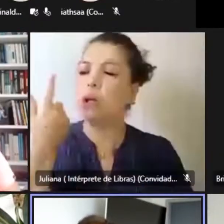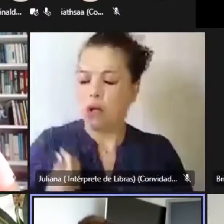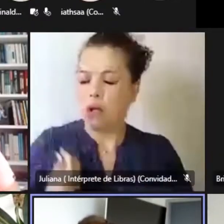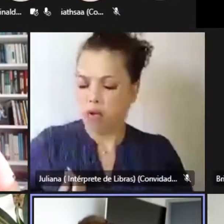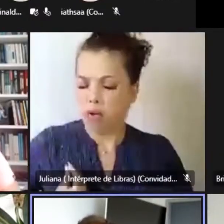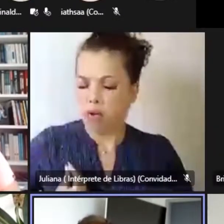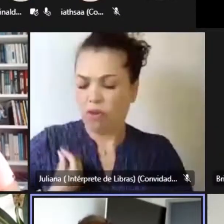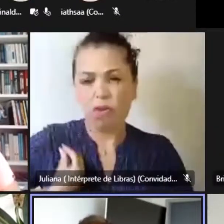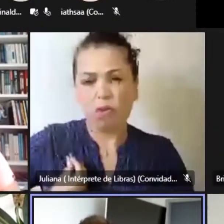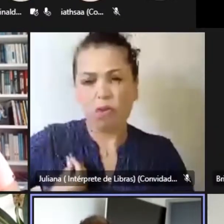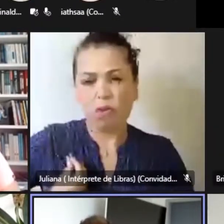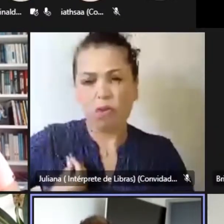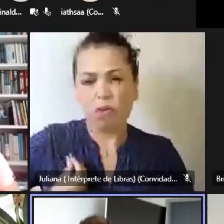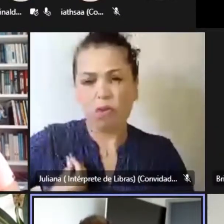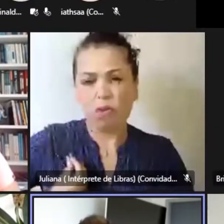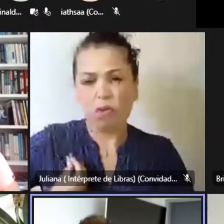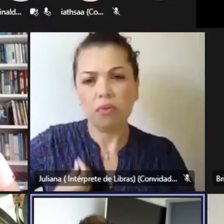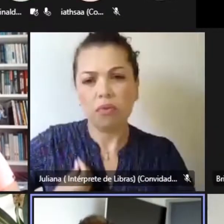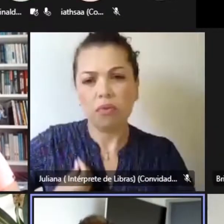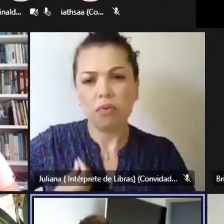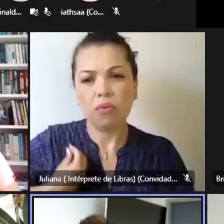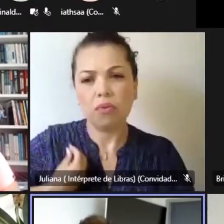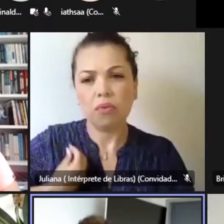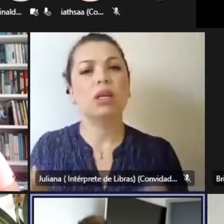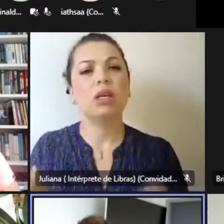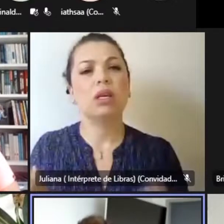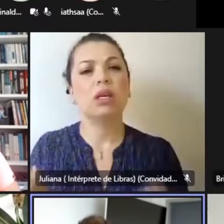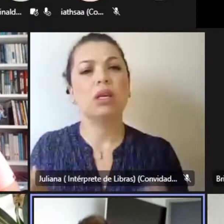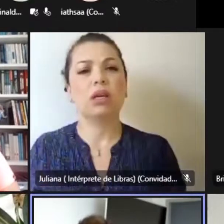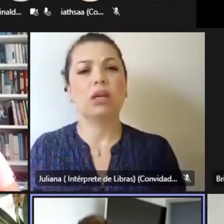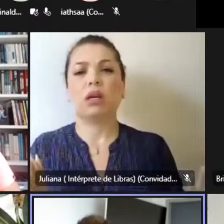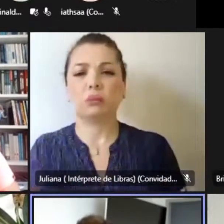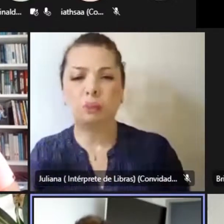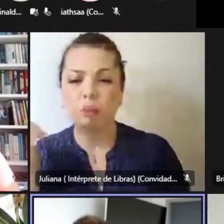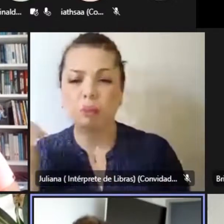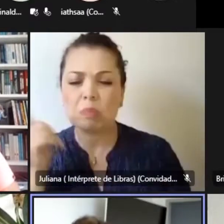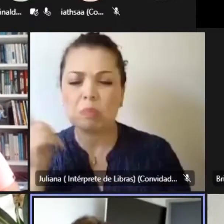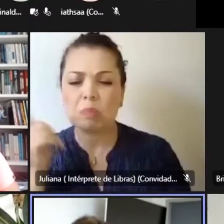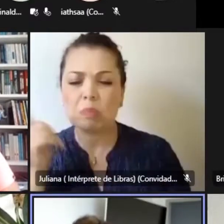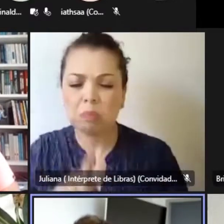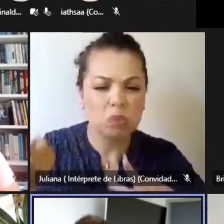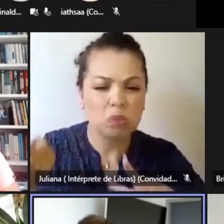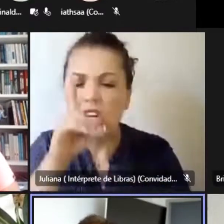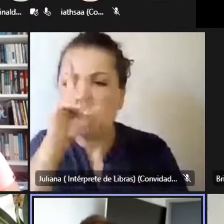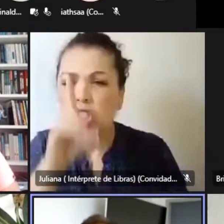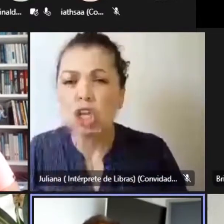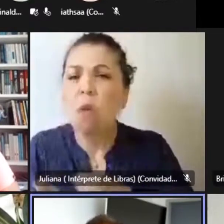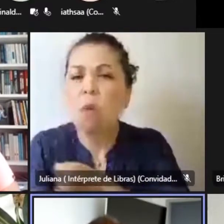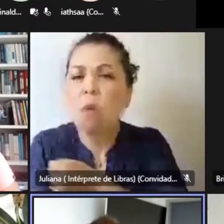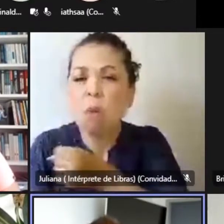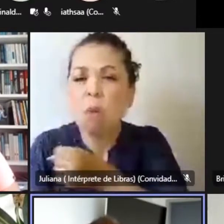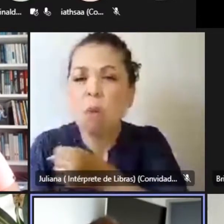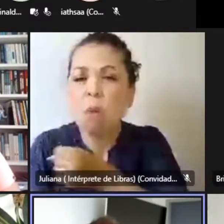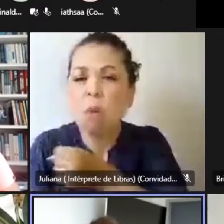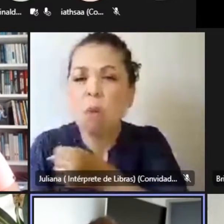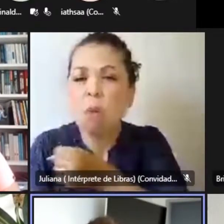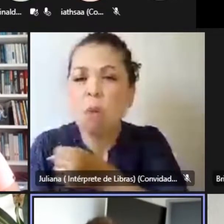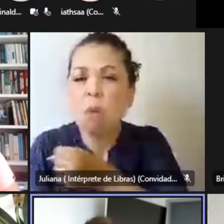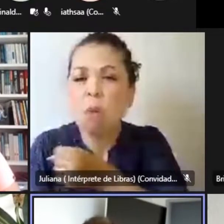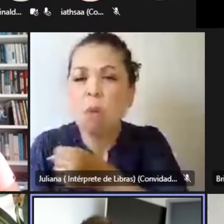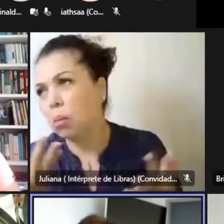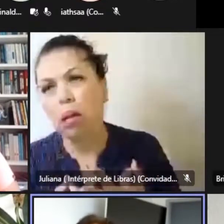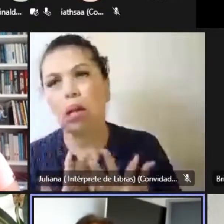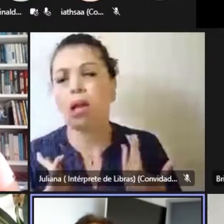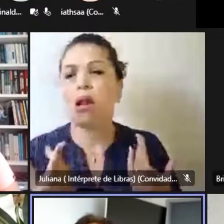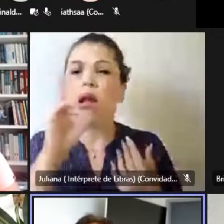a conquista de direitos básicos, direitos todos eles, o direito de família em geral, o direito de propriedade,